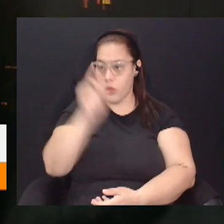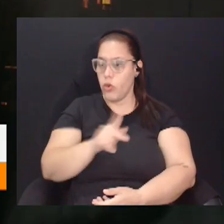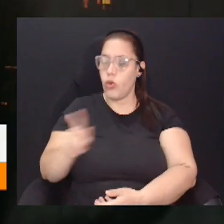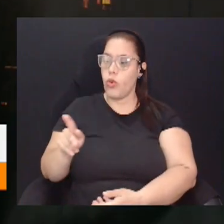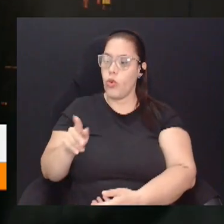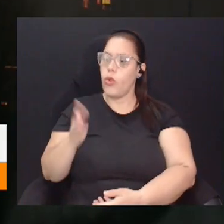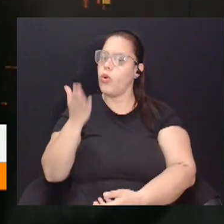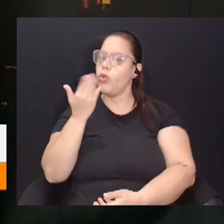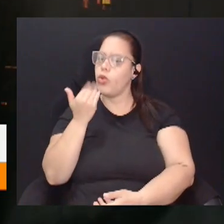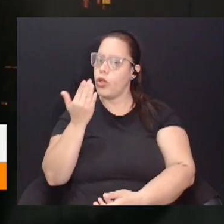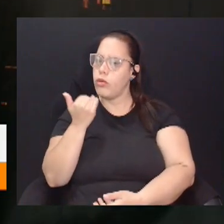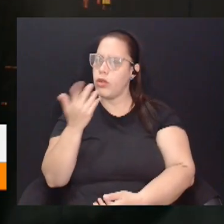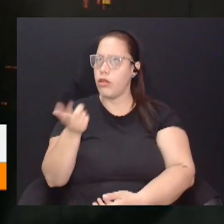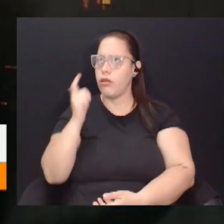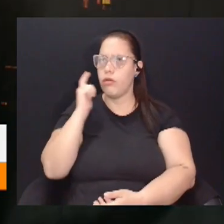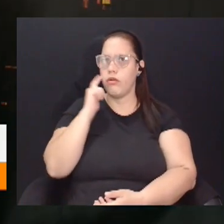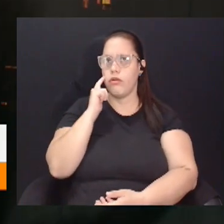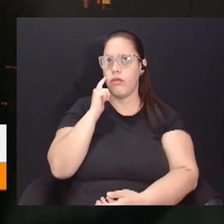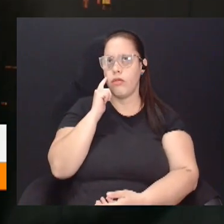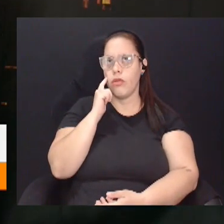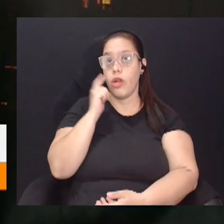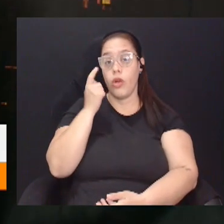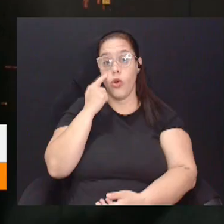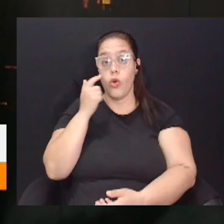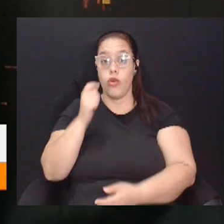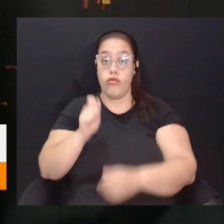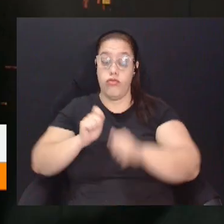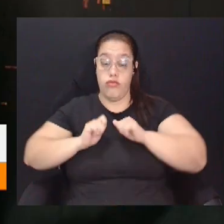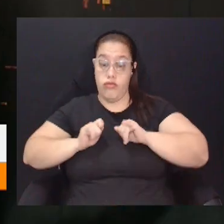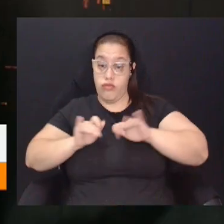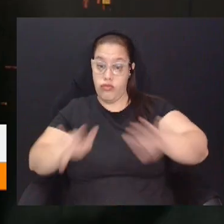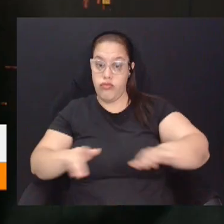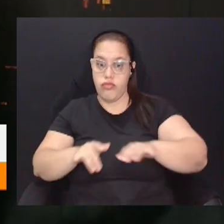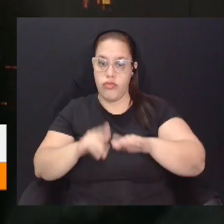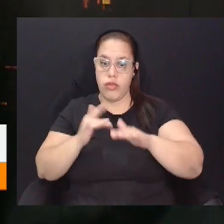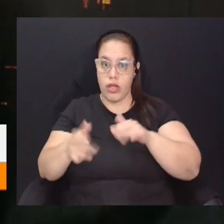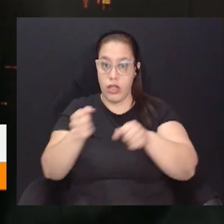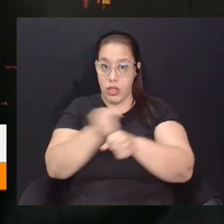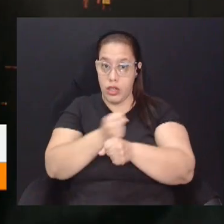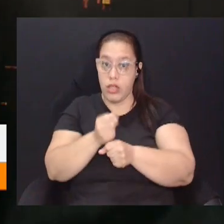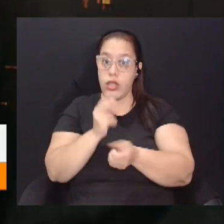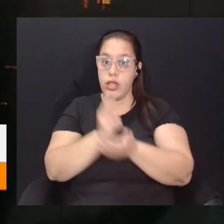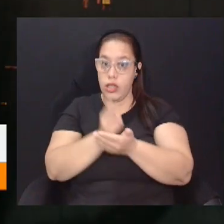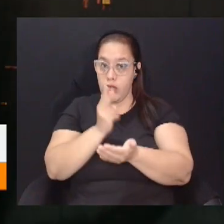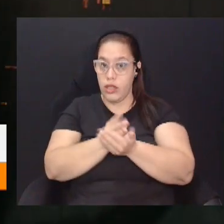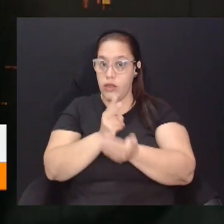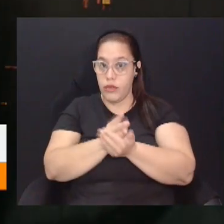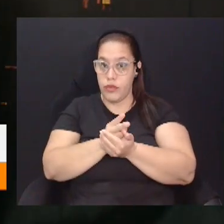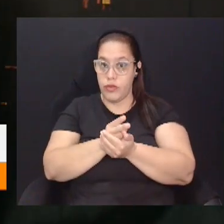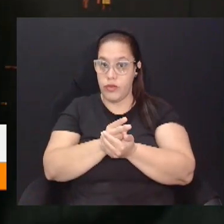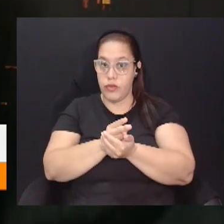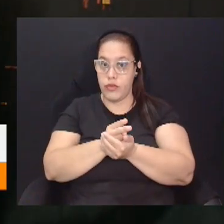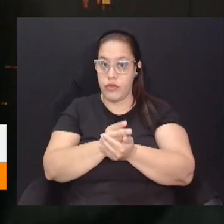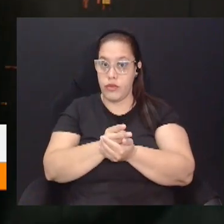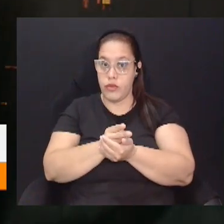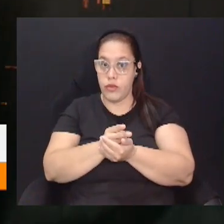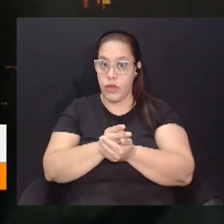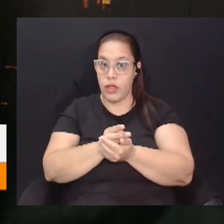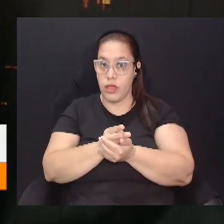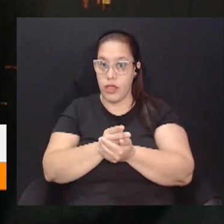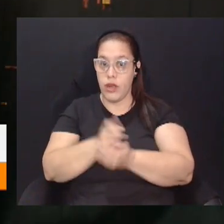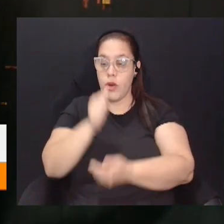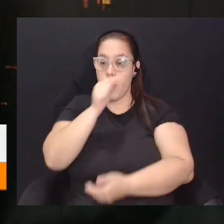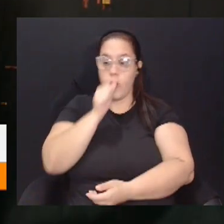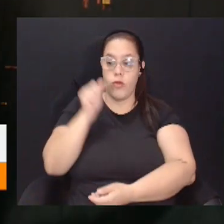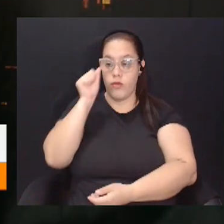e aí a gente viu, viralizou demais, né, esse ano e sempre viraliza, a questão você faz penitência, né. A penitência,